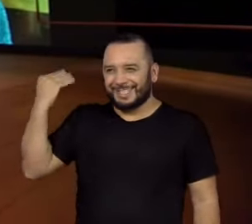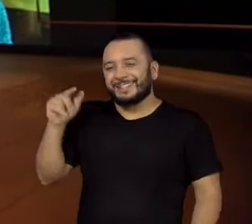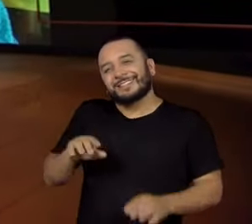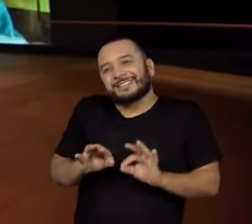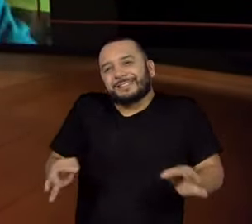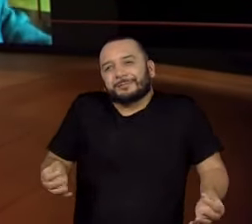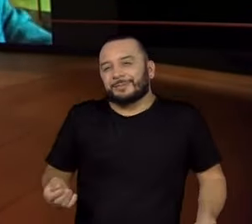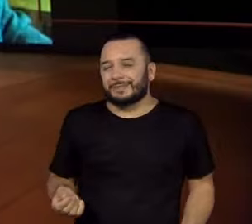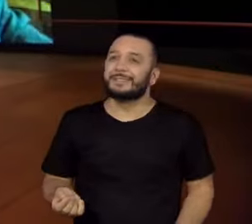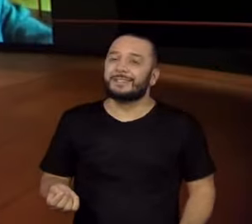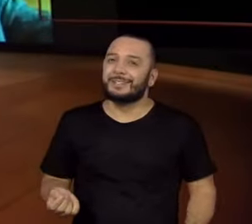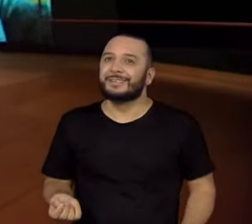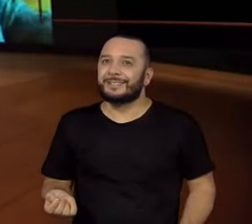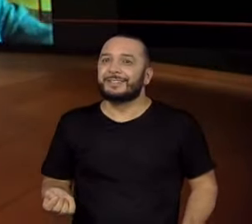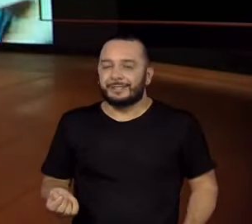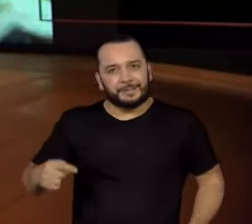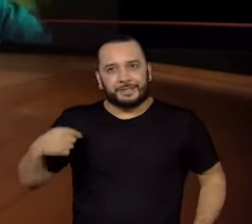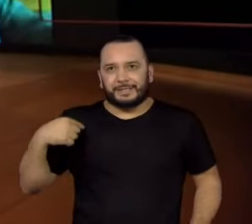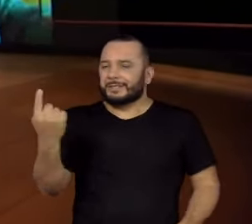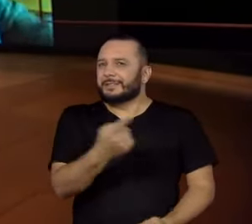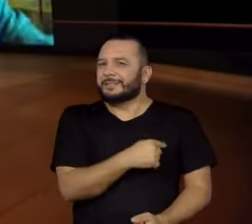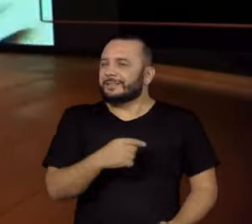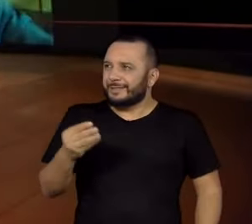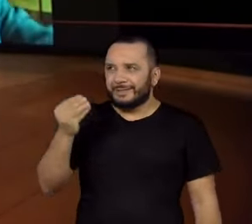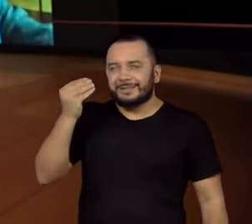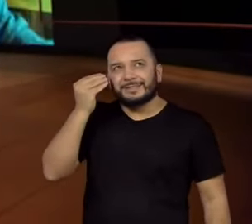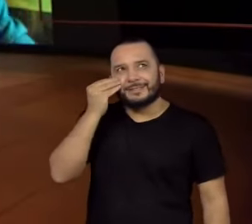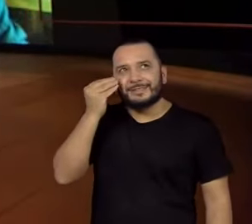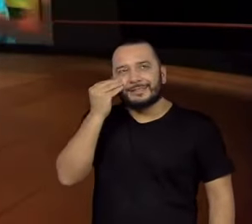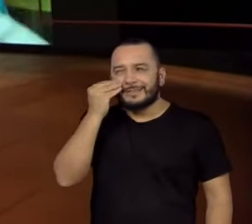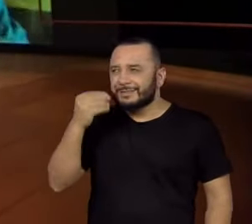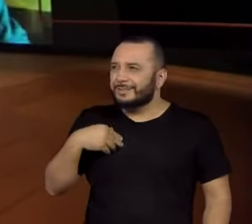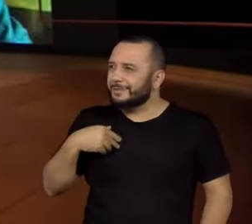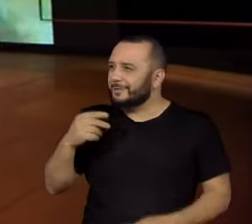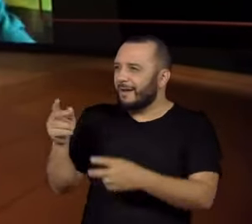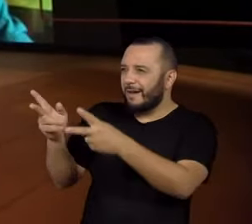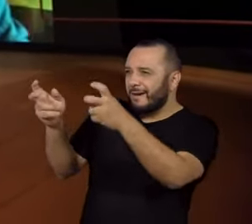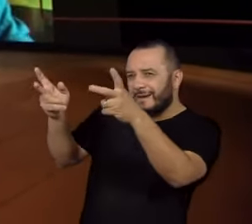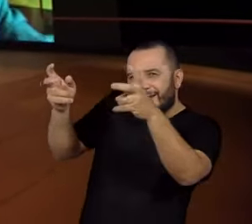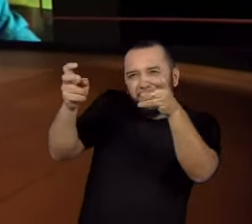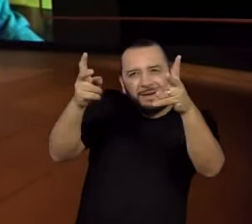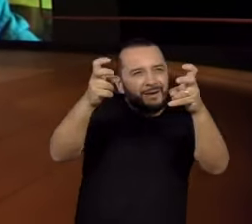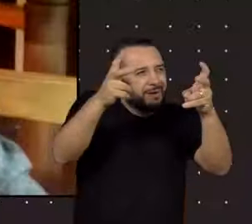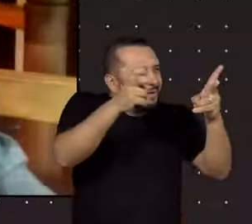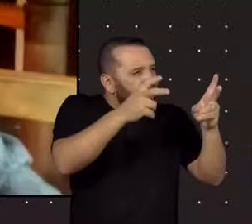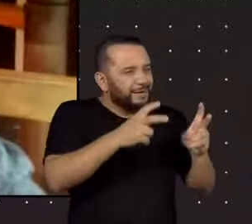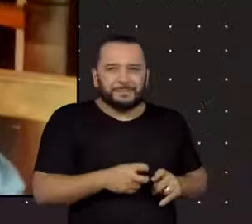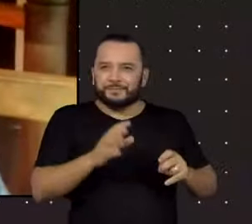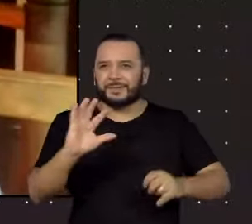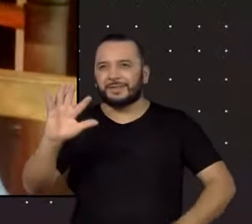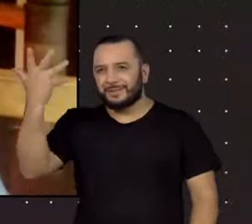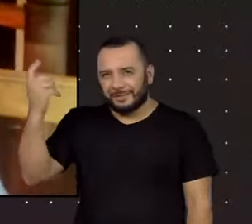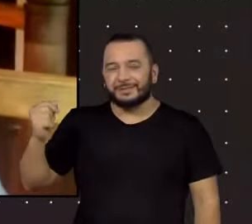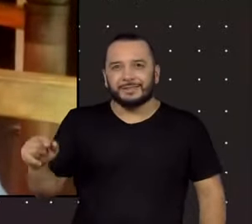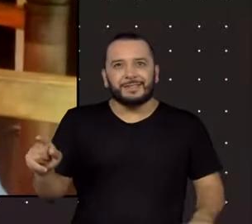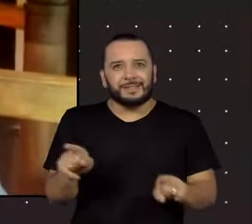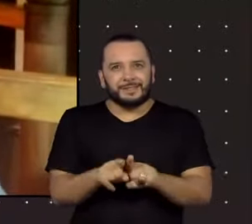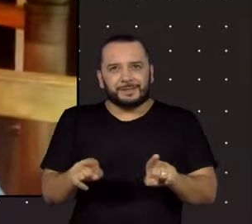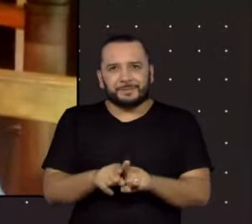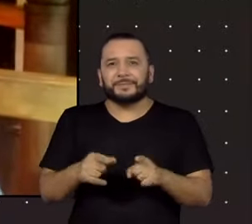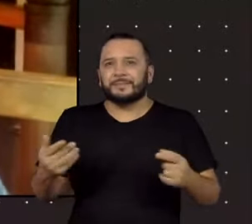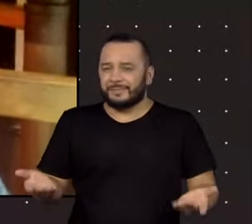gente está mexendo com coisa, tentando tirar elementos daqui e dali, jogar elementos em Pimenta do Reino em outro